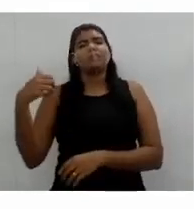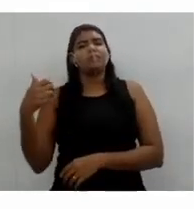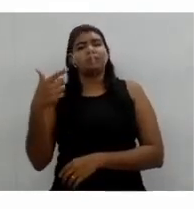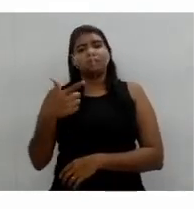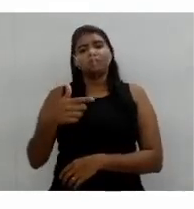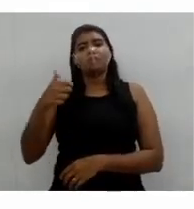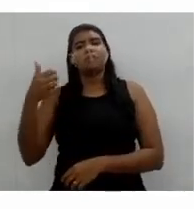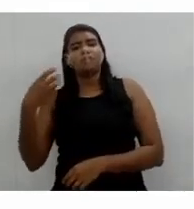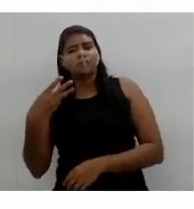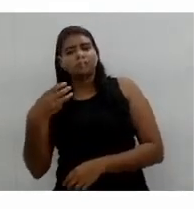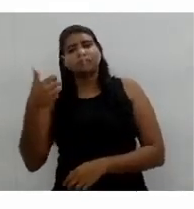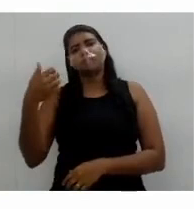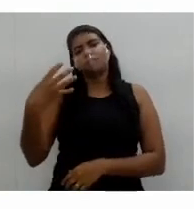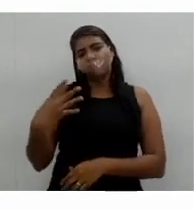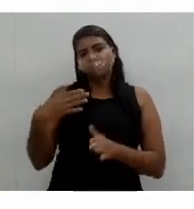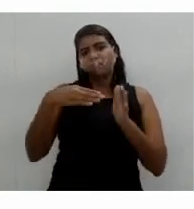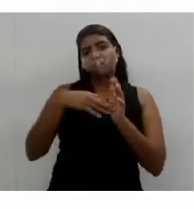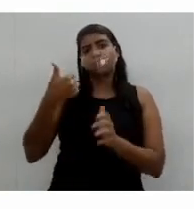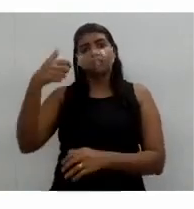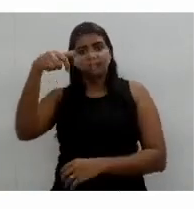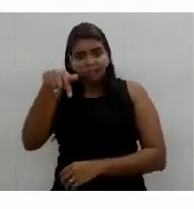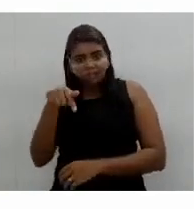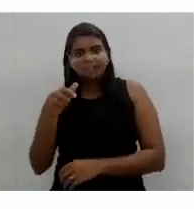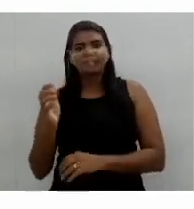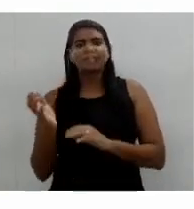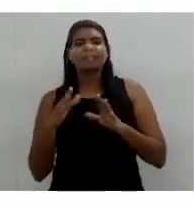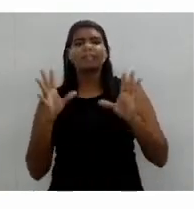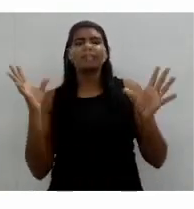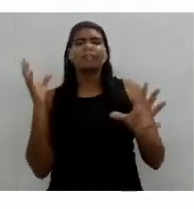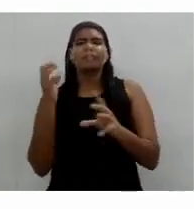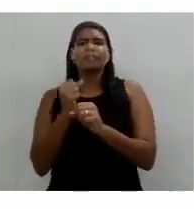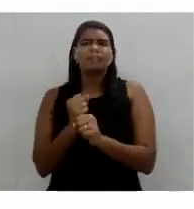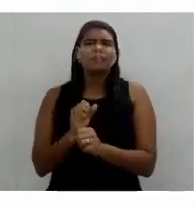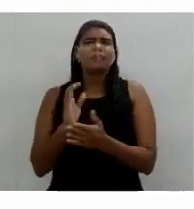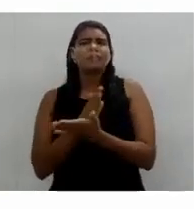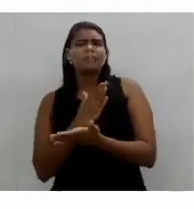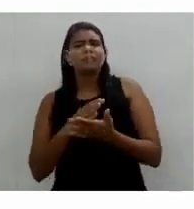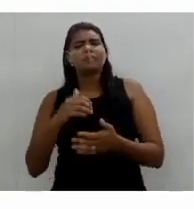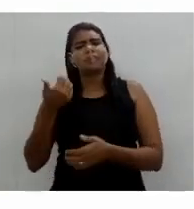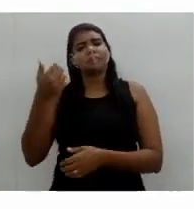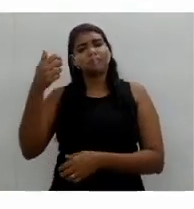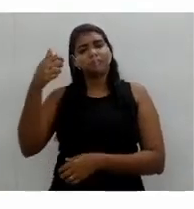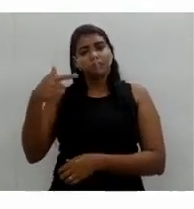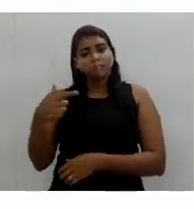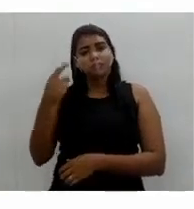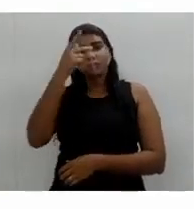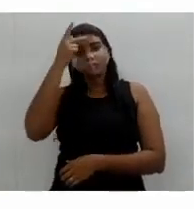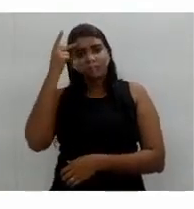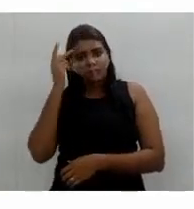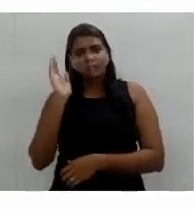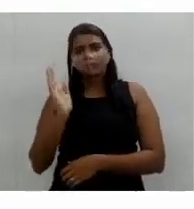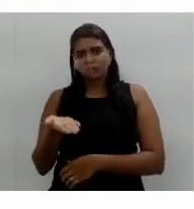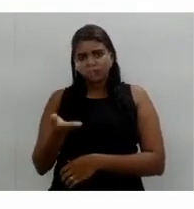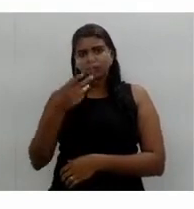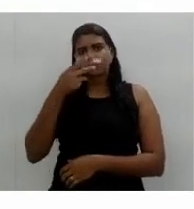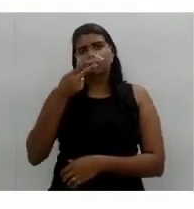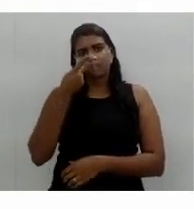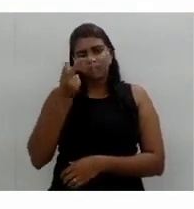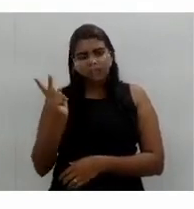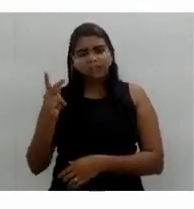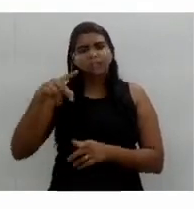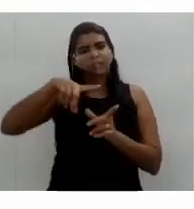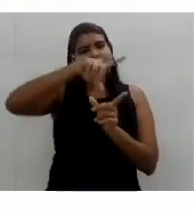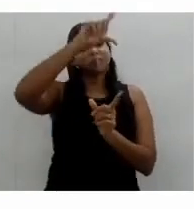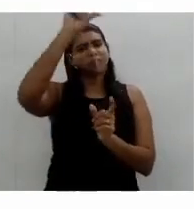12, 13, 14 até a 17. Então no total foram 12 seres humanos que já pisaram na Lua. Então a gente